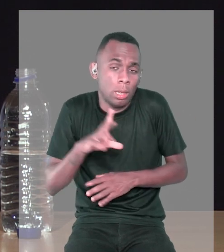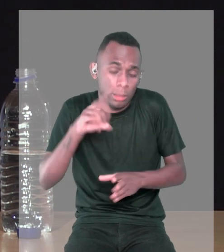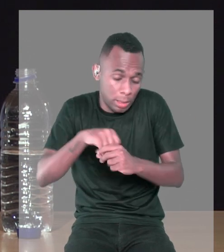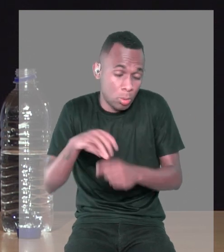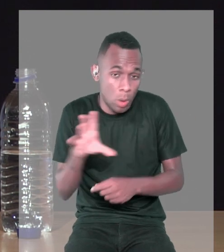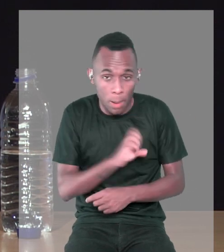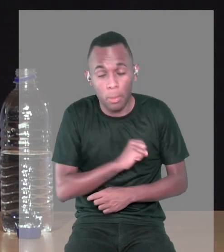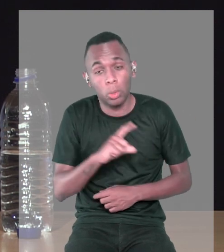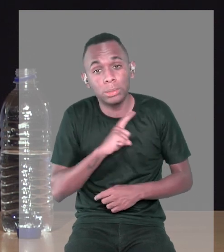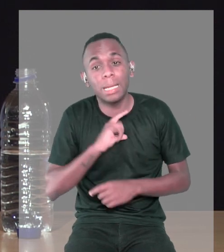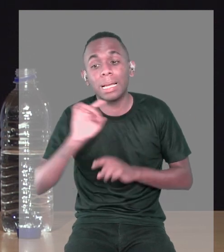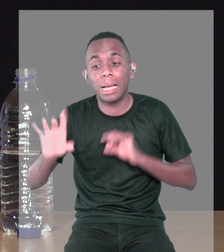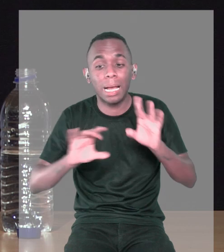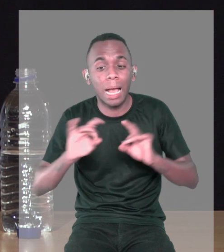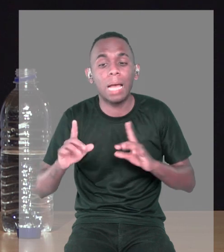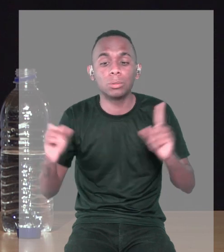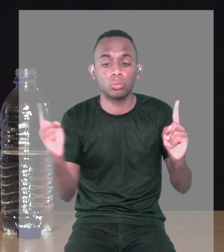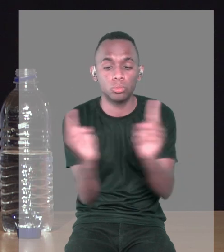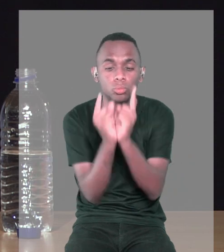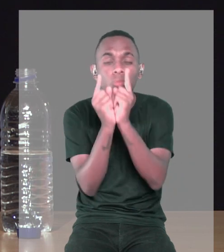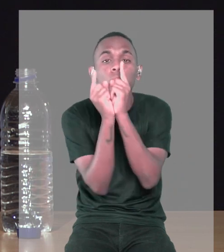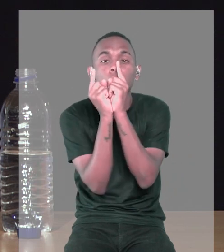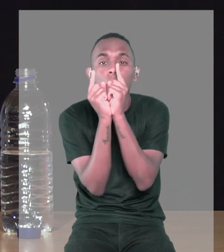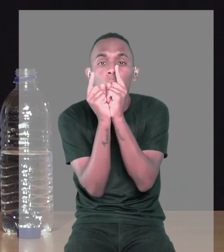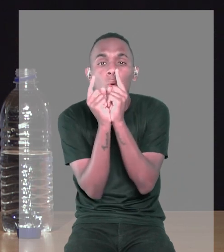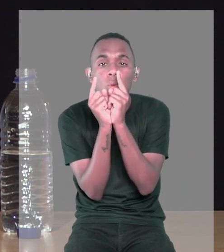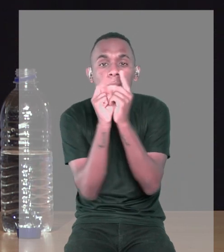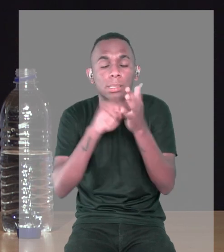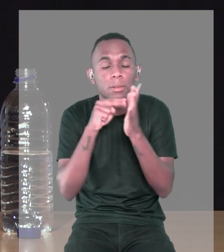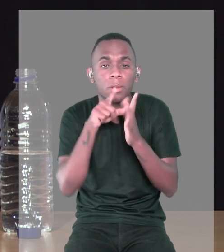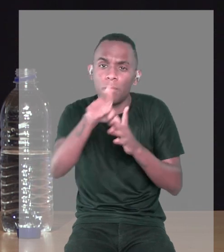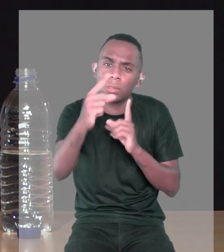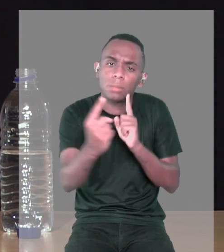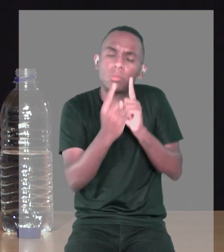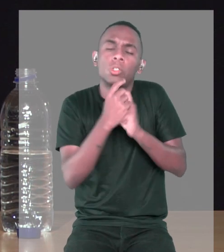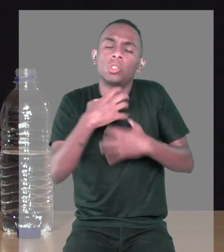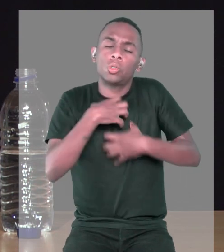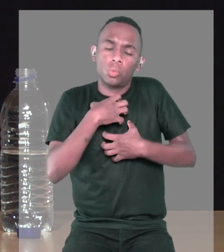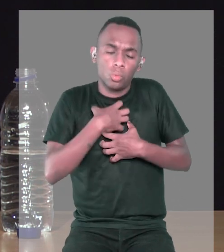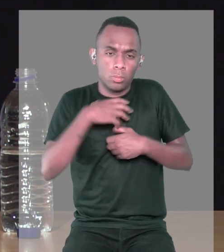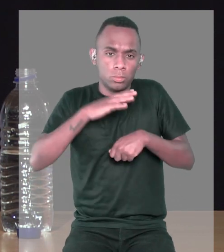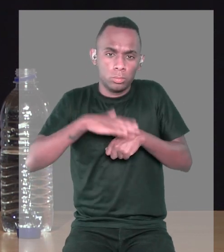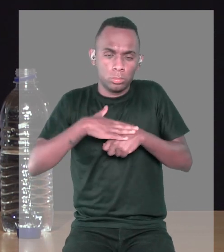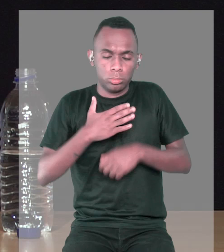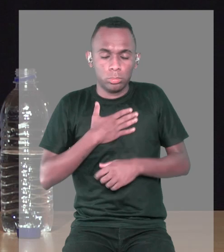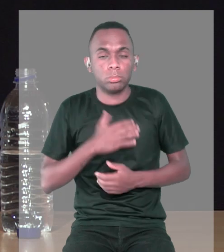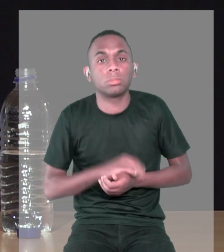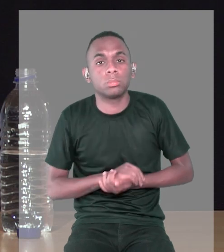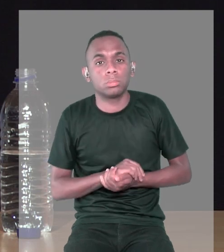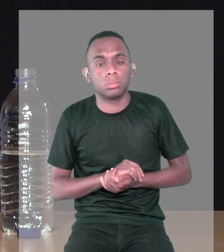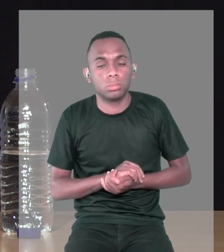por exemplo, no amor, pela qual cada um se singulariza e faz de alguém um você inconfundível.